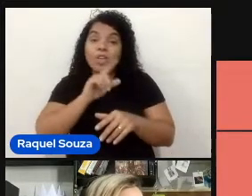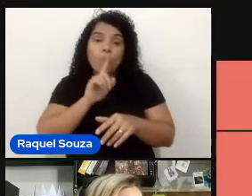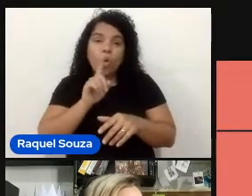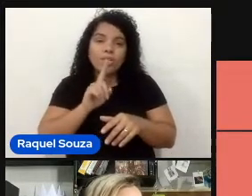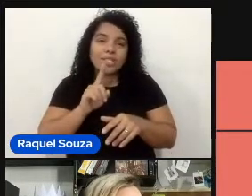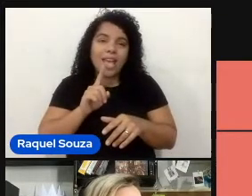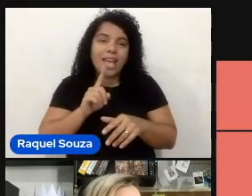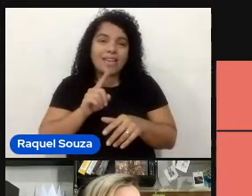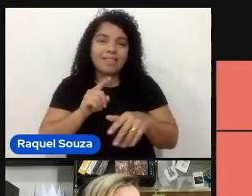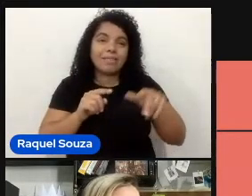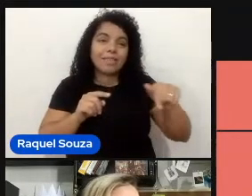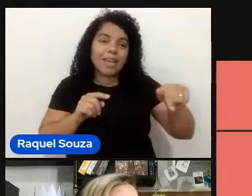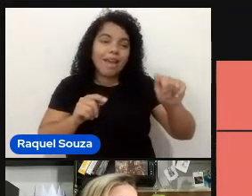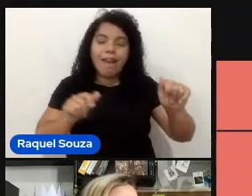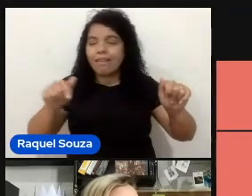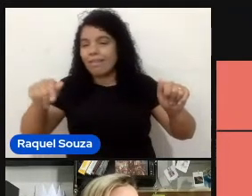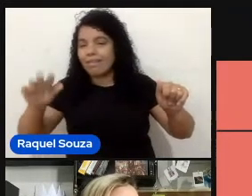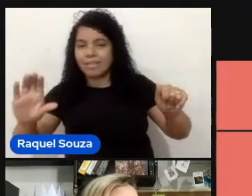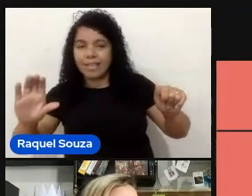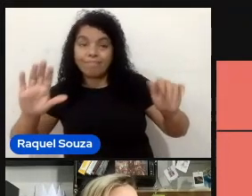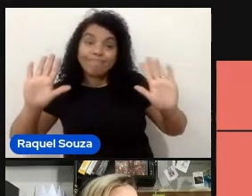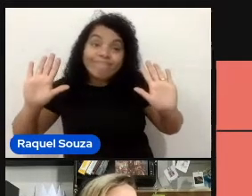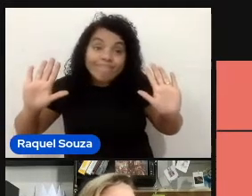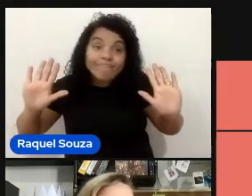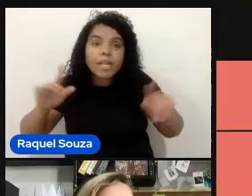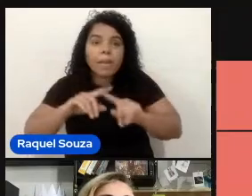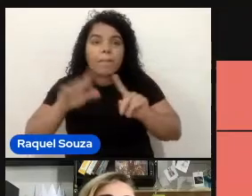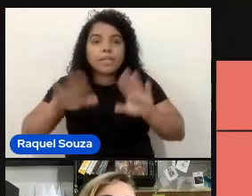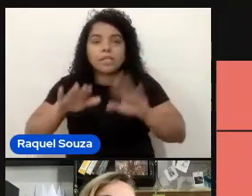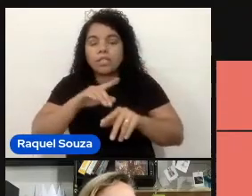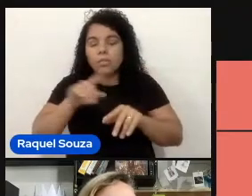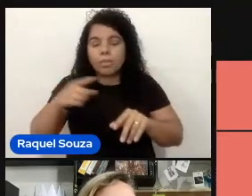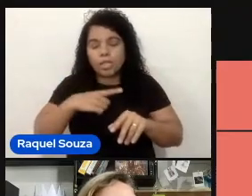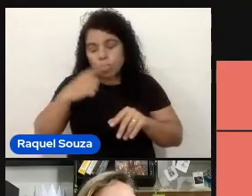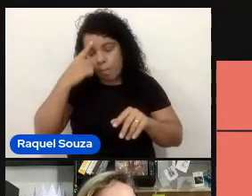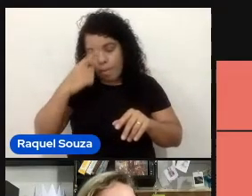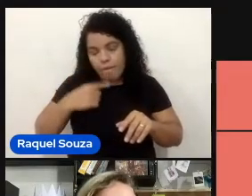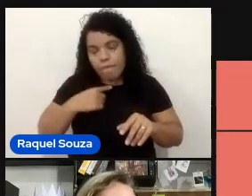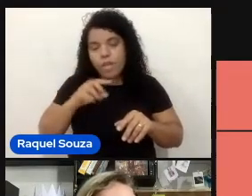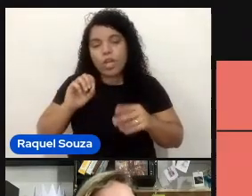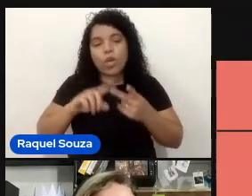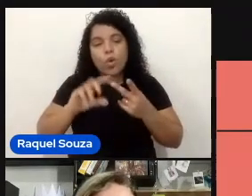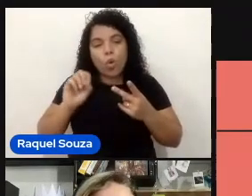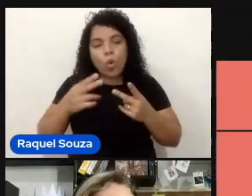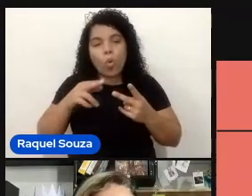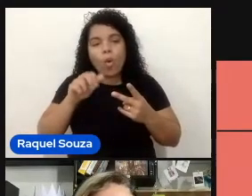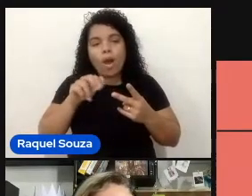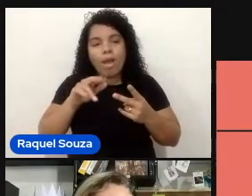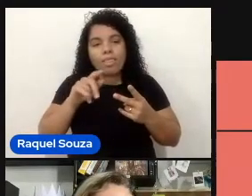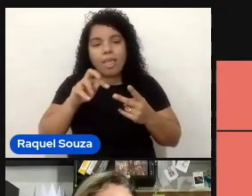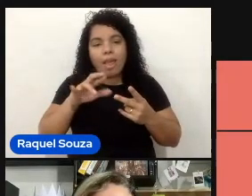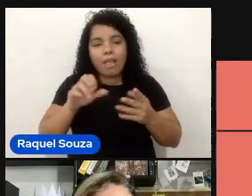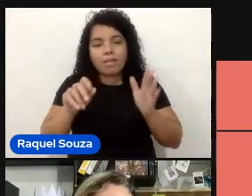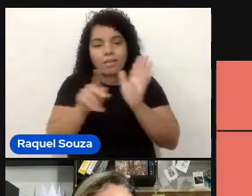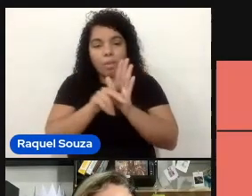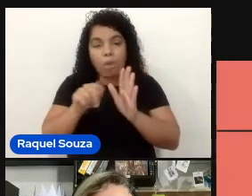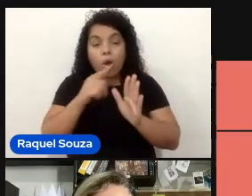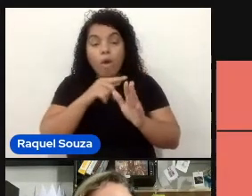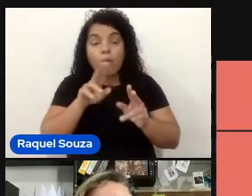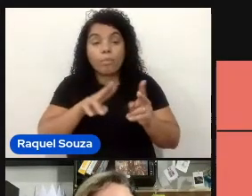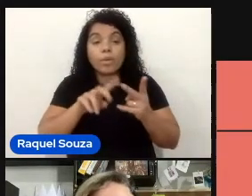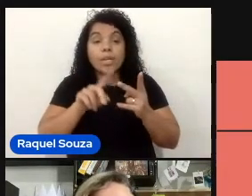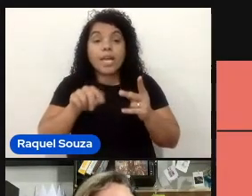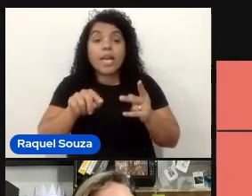QA e uma que faça QC. Então, às vezes, acaba que o próprio perfil, o próprio analista, o próprio engenheiro, ele acaba usando os 2 papéis,